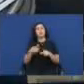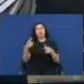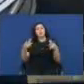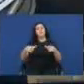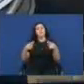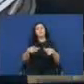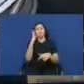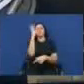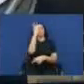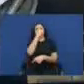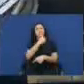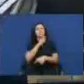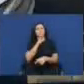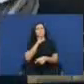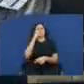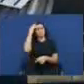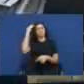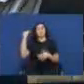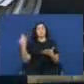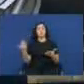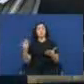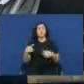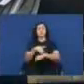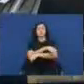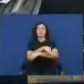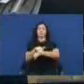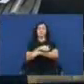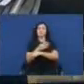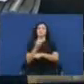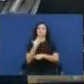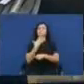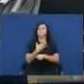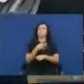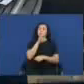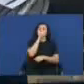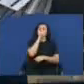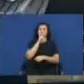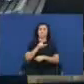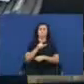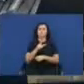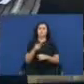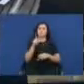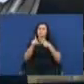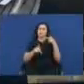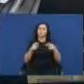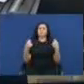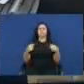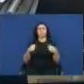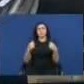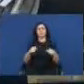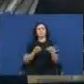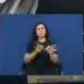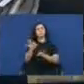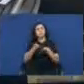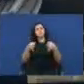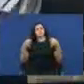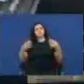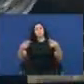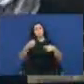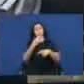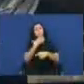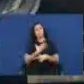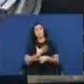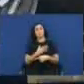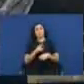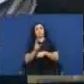postal da cidade. Eu acho que é o único calçadão que temos aqui e a população merece ter um local